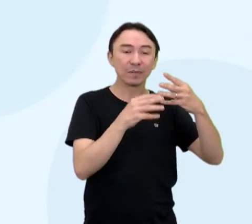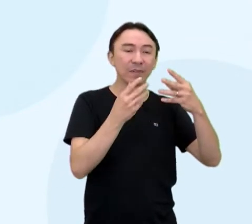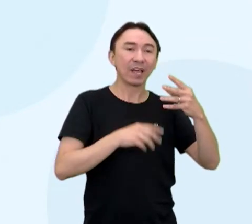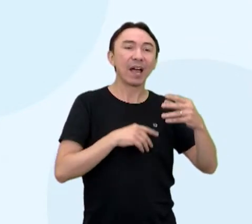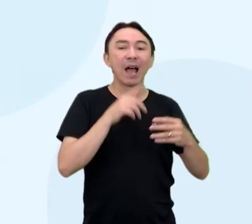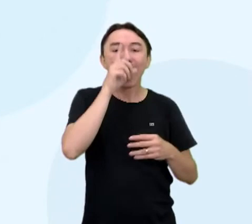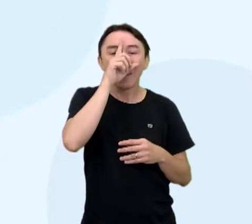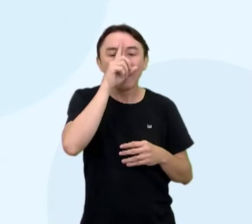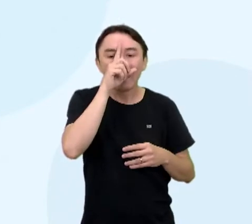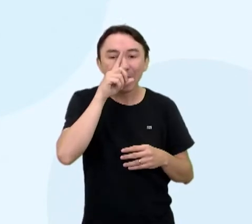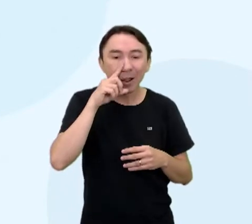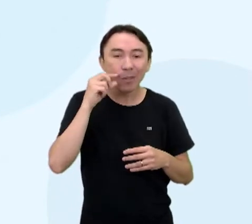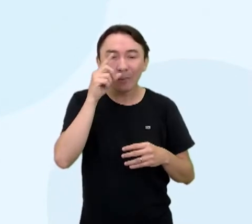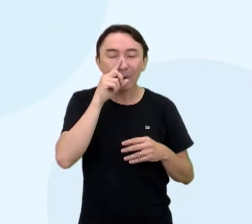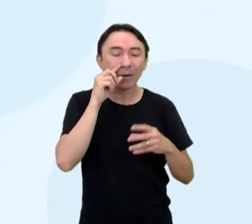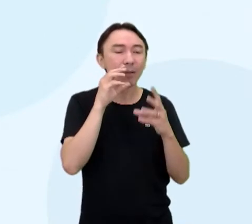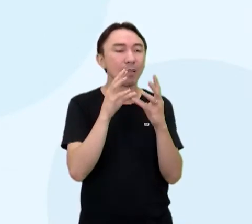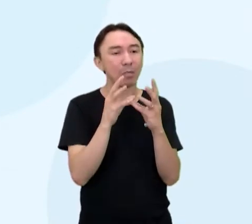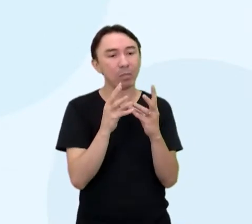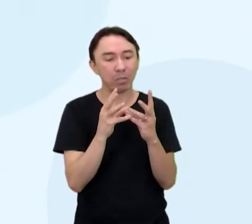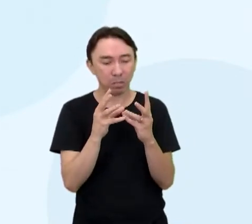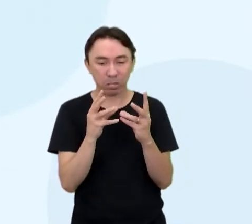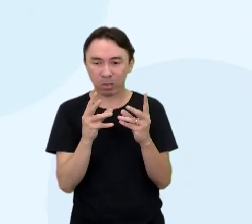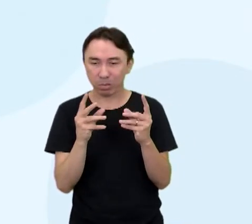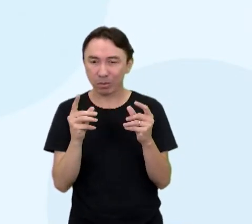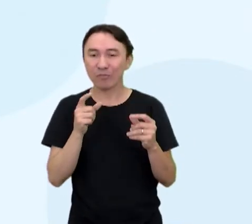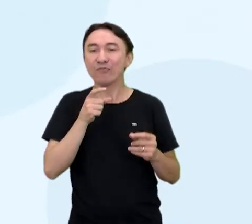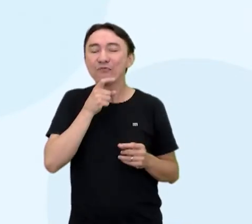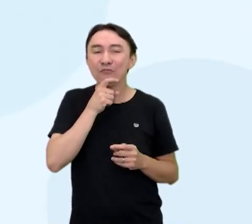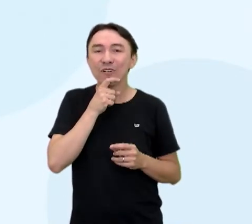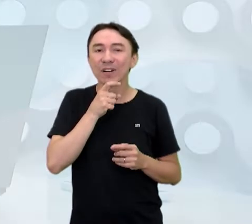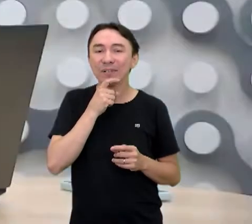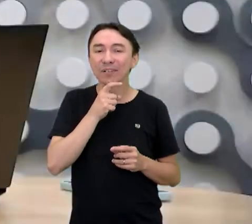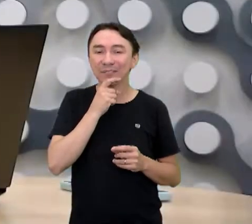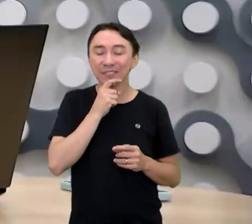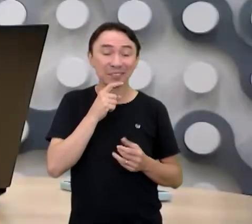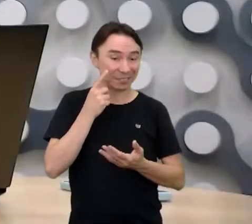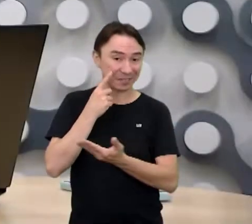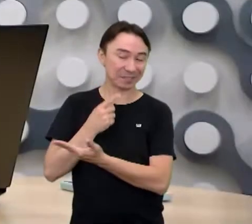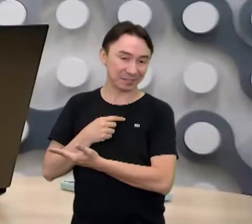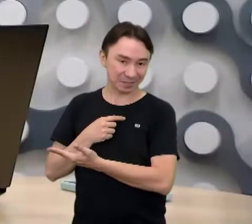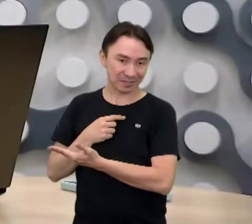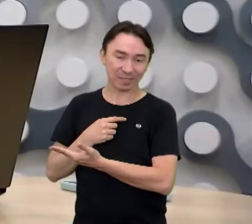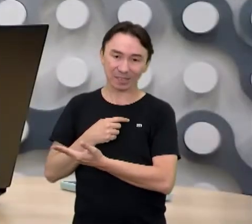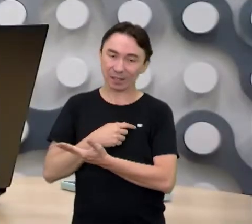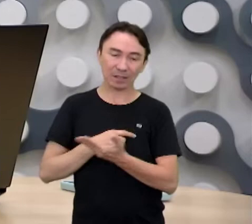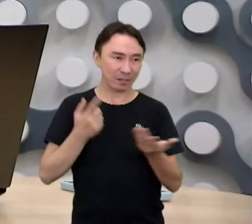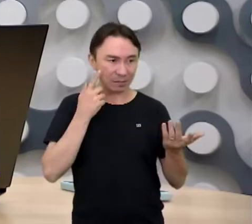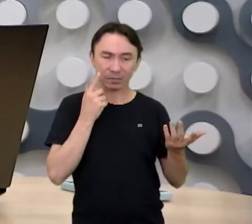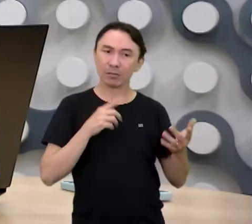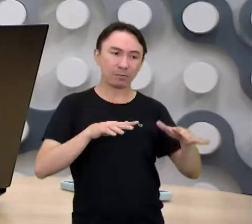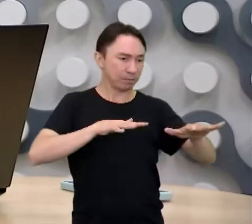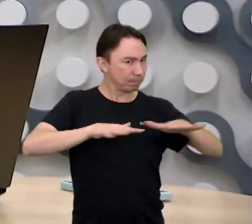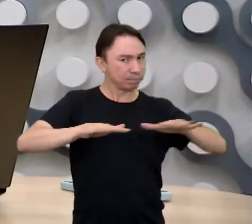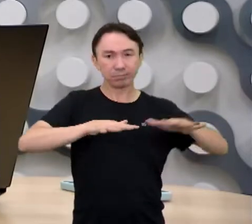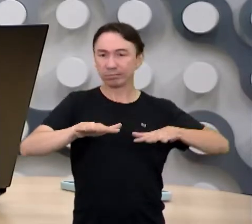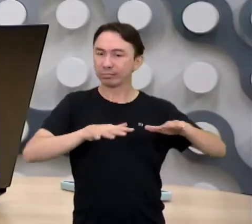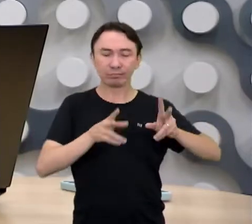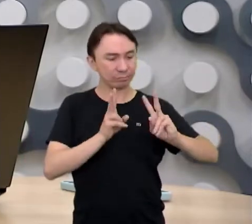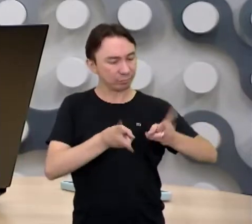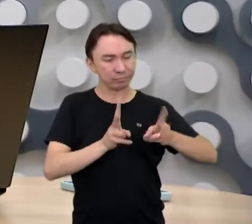Porque lembrando que os continentes, eles têm movimentos, né? Eles continuam o movimento, né? Então antes tinha a Pangeia